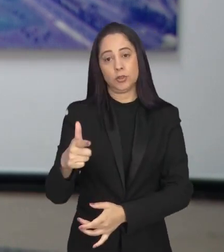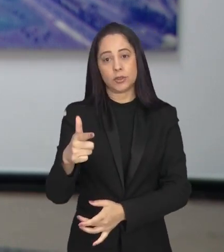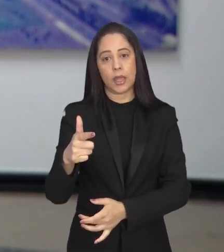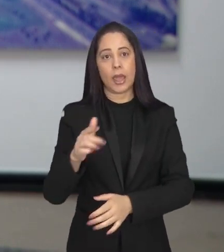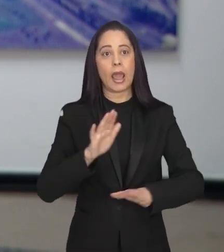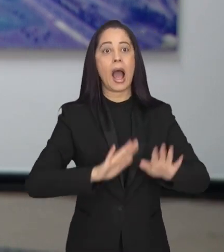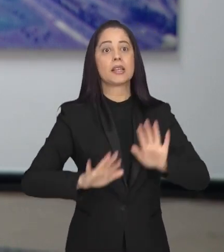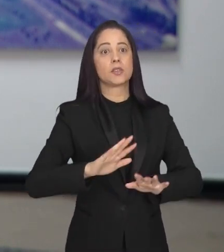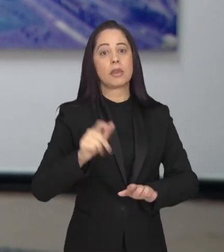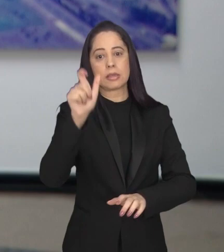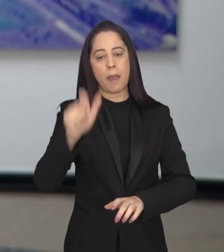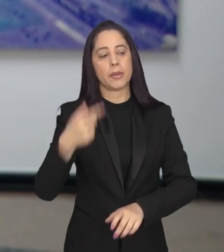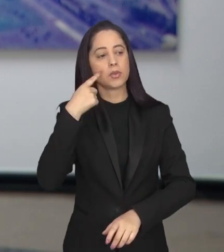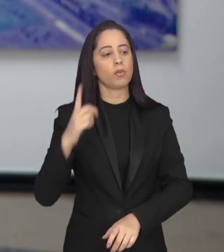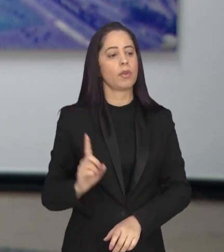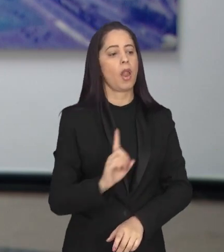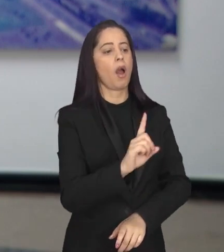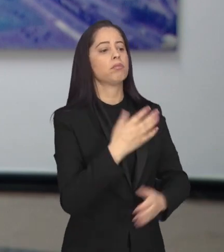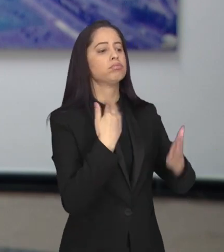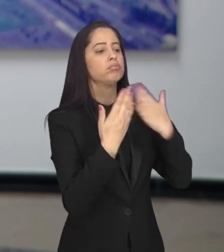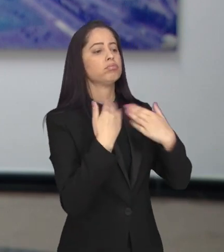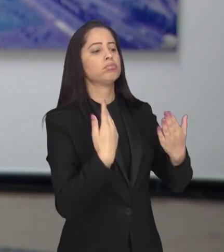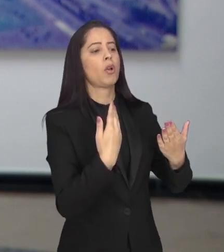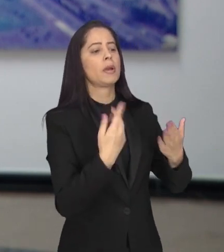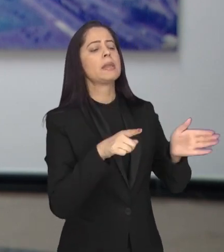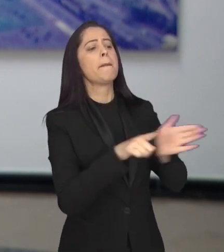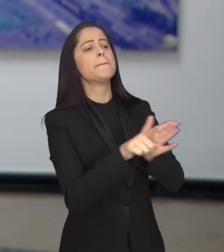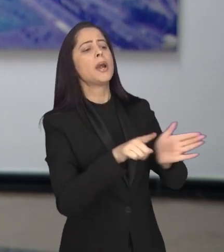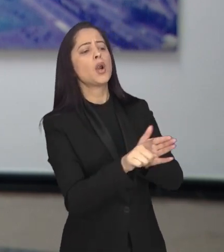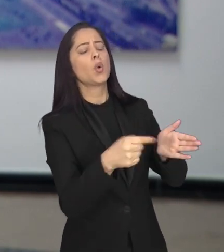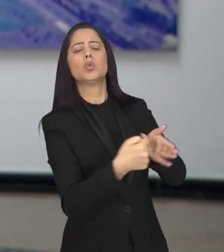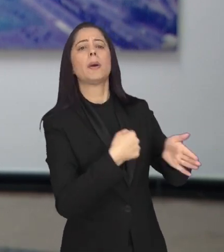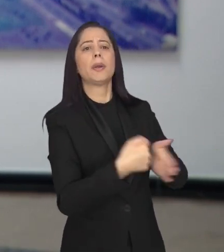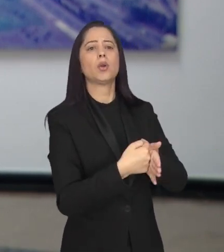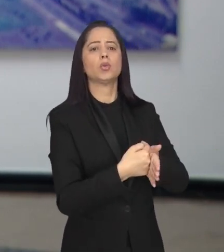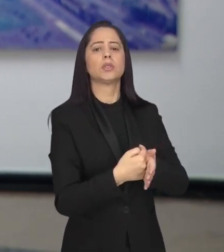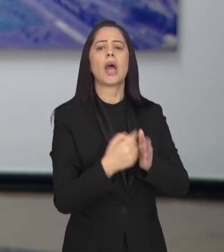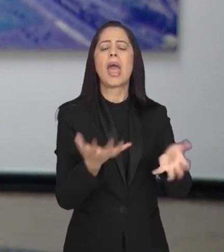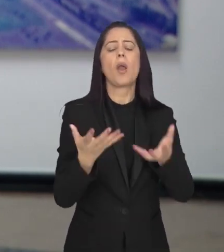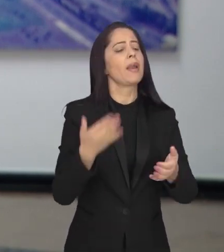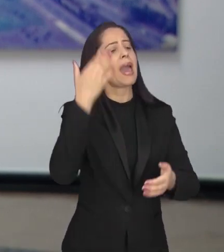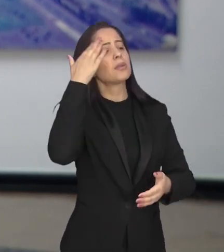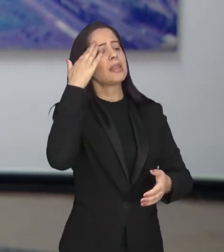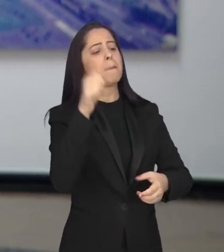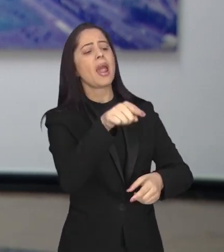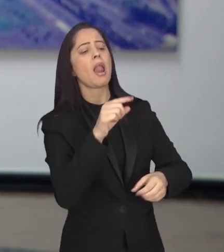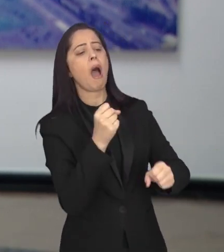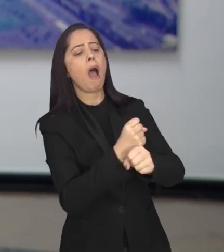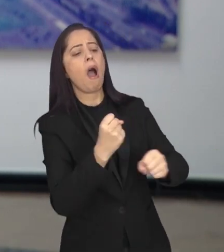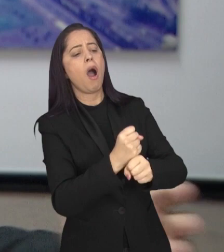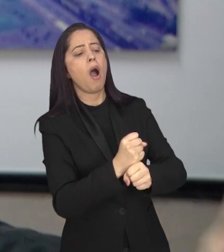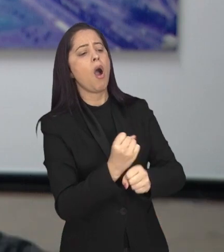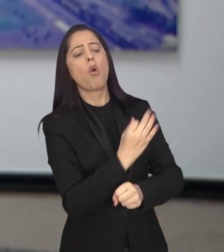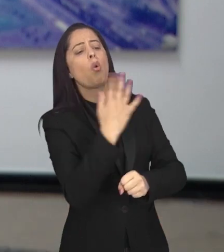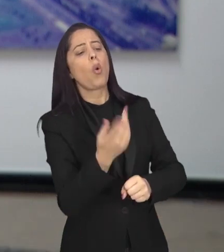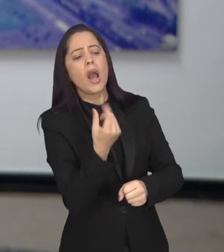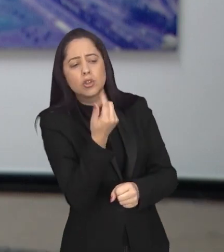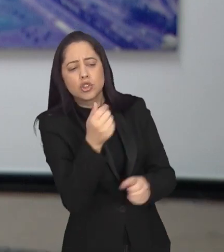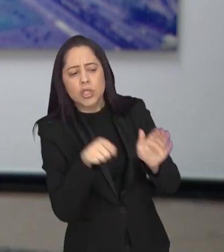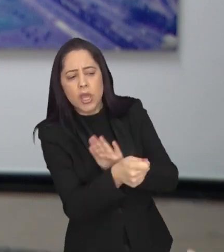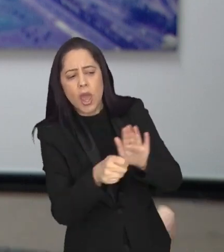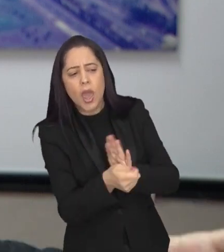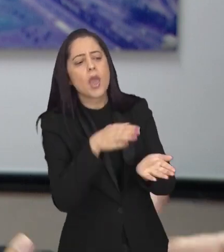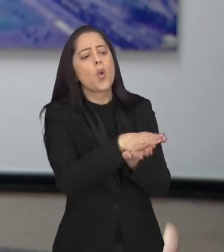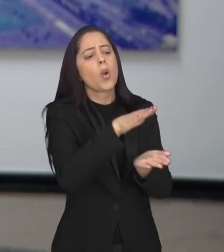vezes ele procura o vereador ou mesmo a prefeitura e pergunta para a gente: olha, vereador, eu queria saber um pouco mais sobre essa obra, quanto realmente está